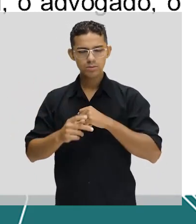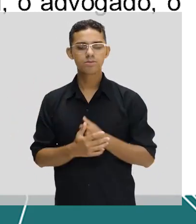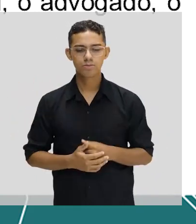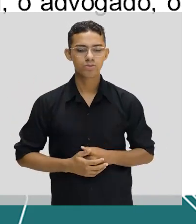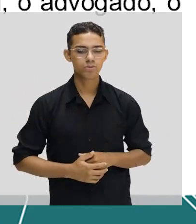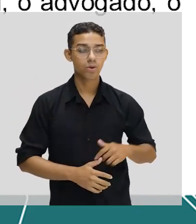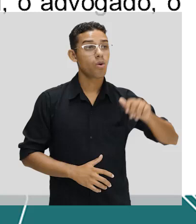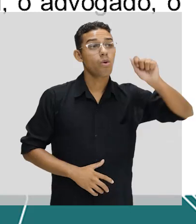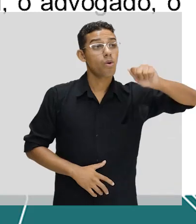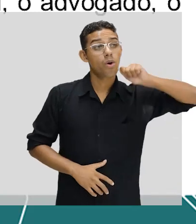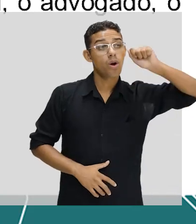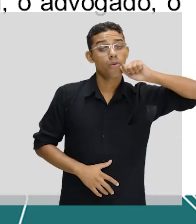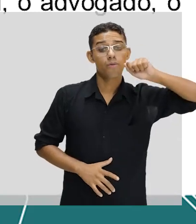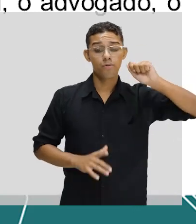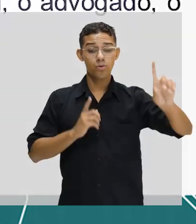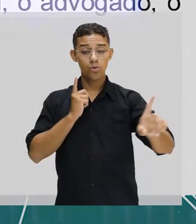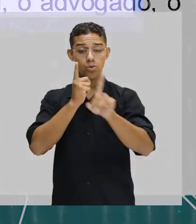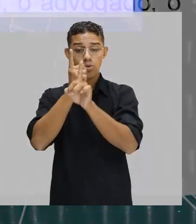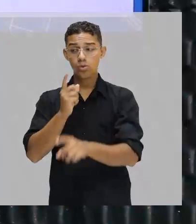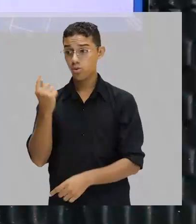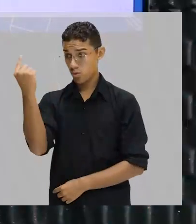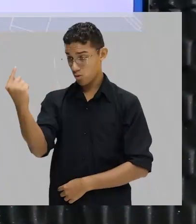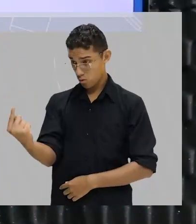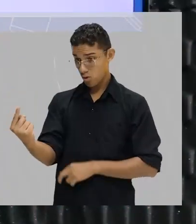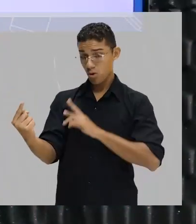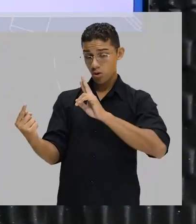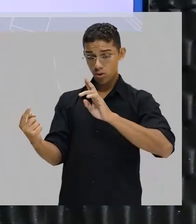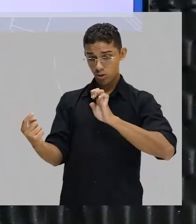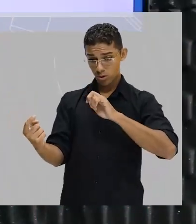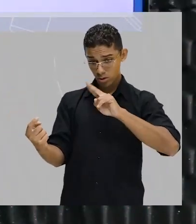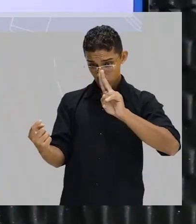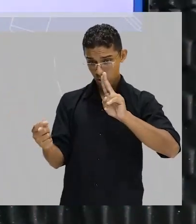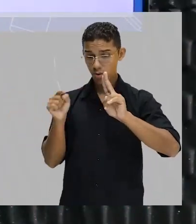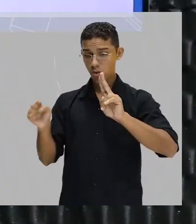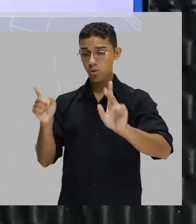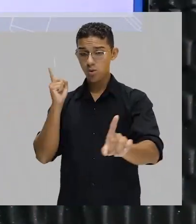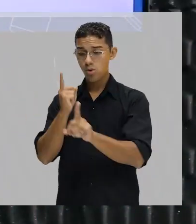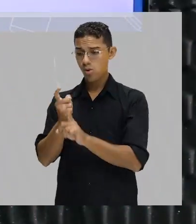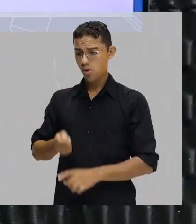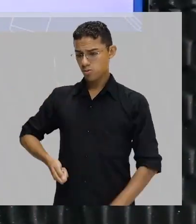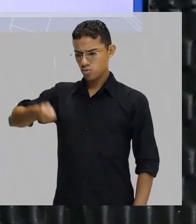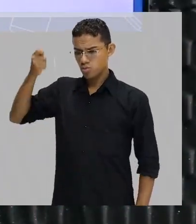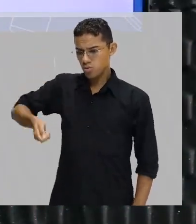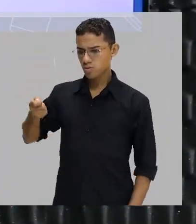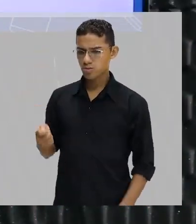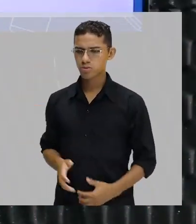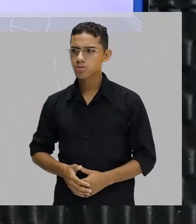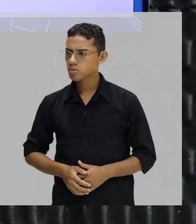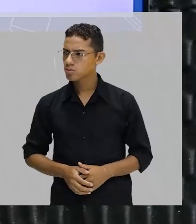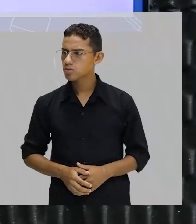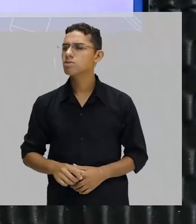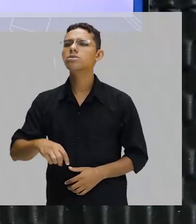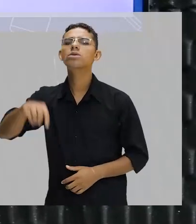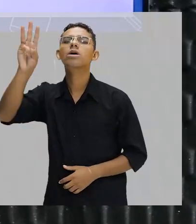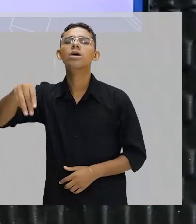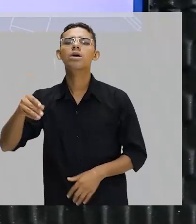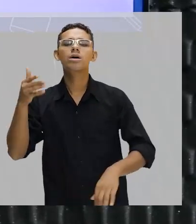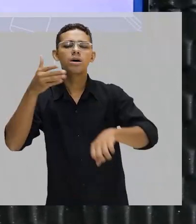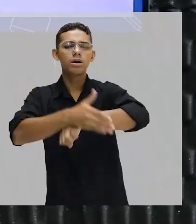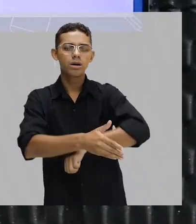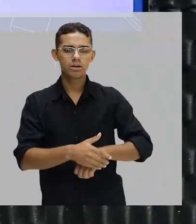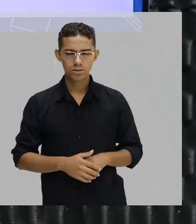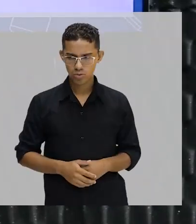entrando no tribunal. Nesse caso, a ambiguidade impede que se saiba quem entrava no tribunal, o advogado, o